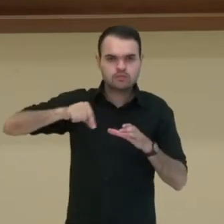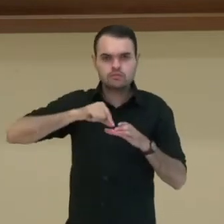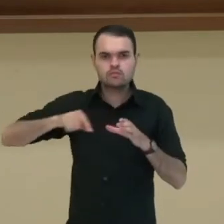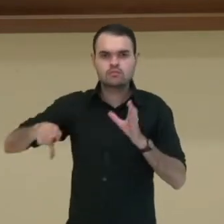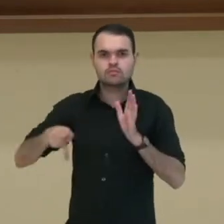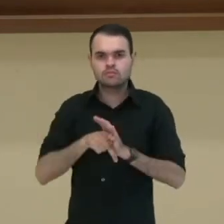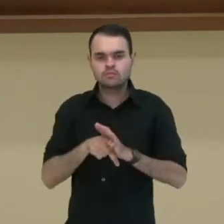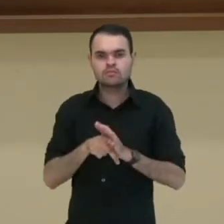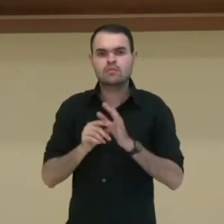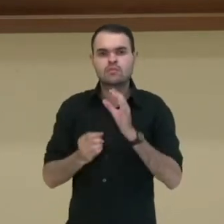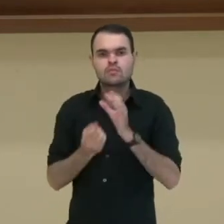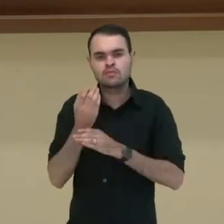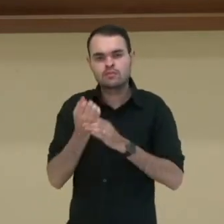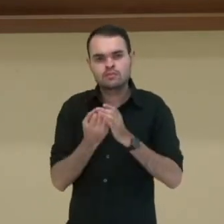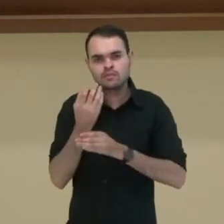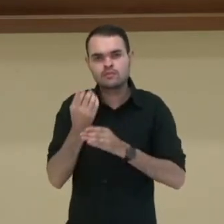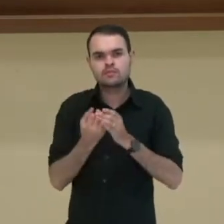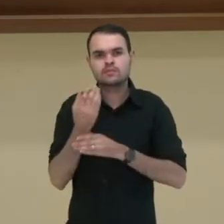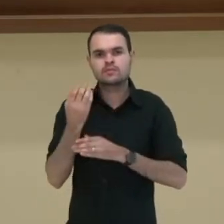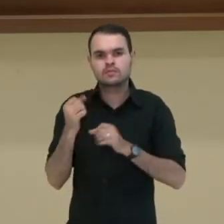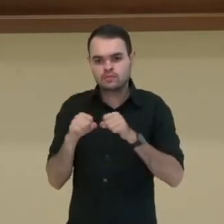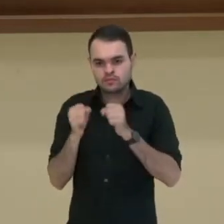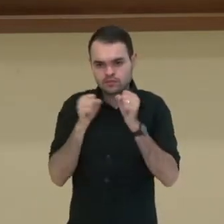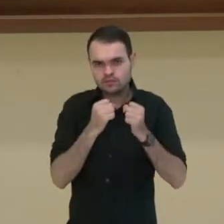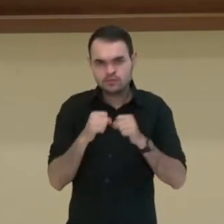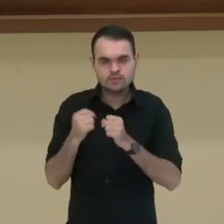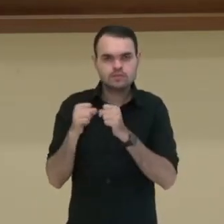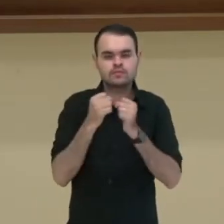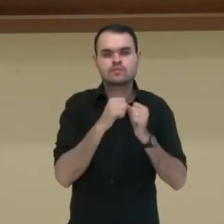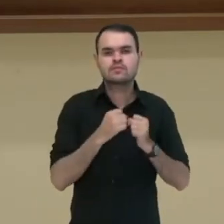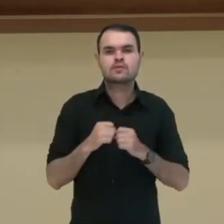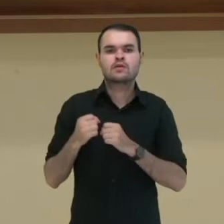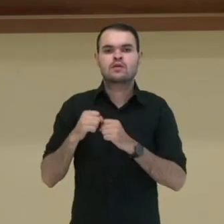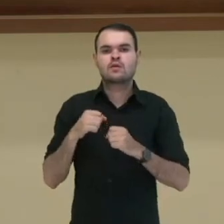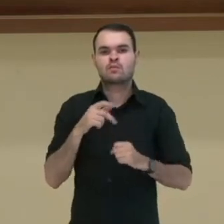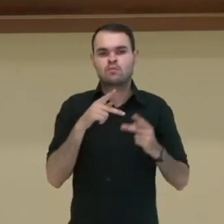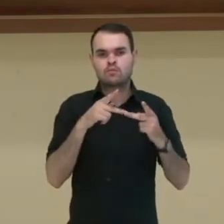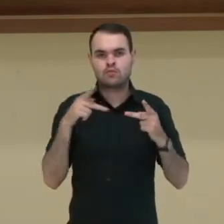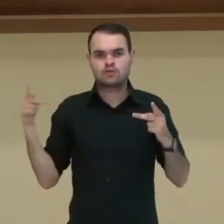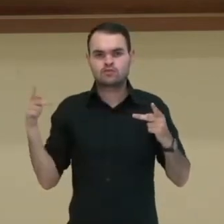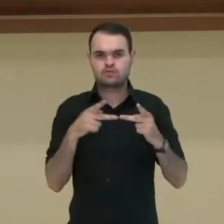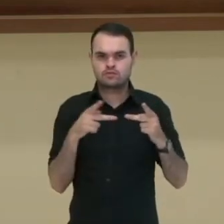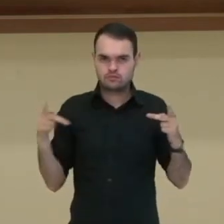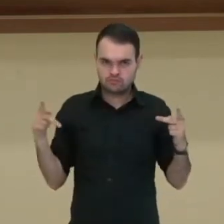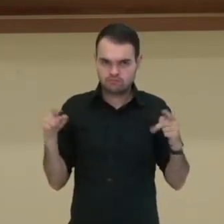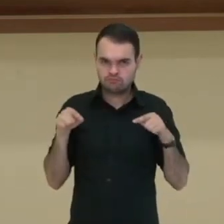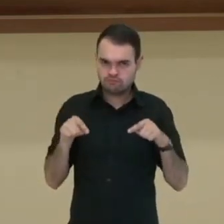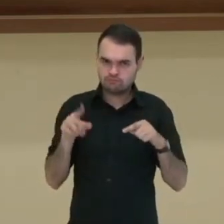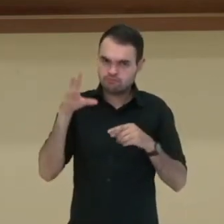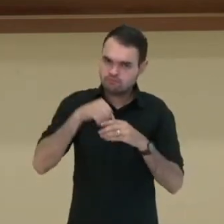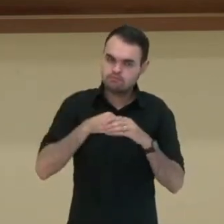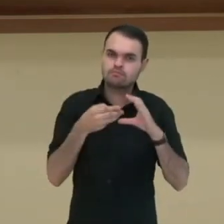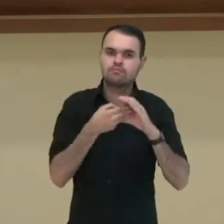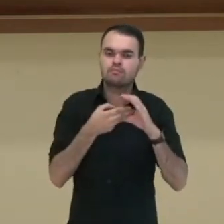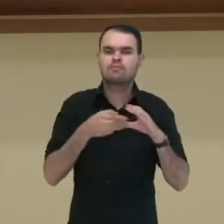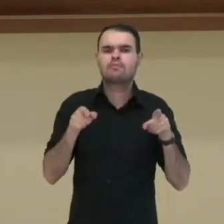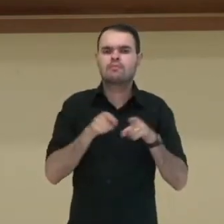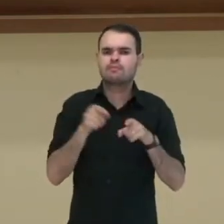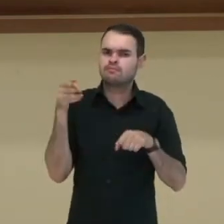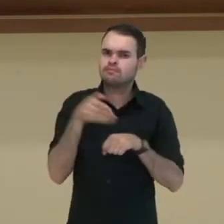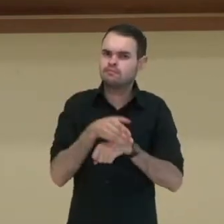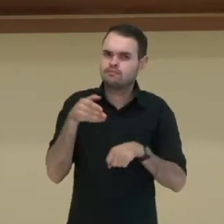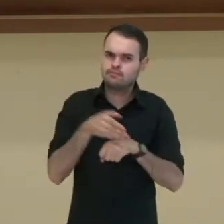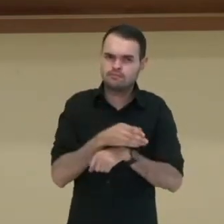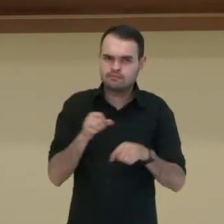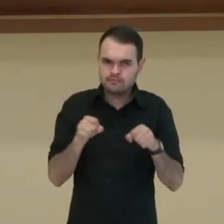de proteínas ali no interior da célula. Logo, o retículo endoplasmático rugoso também vai participar desta síntese